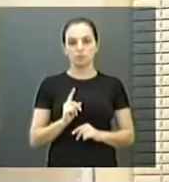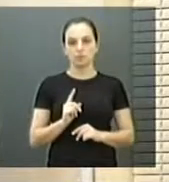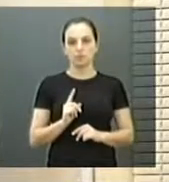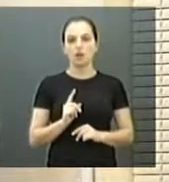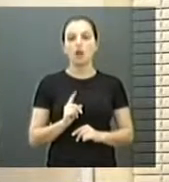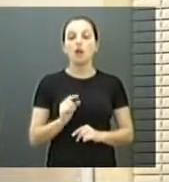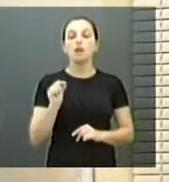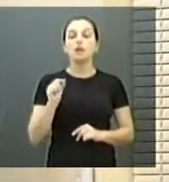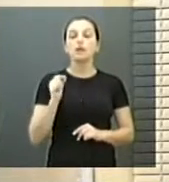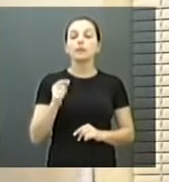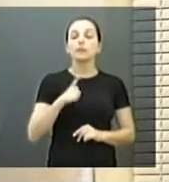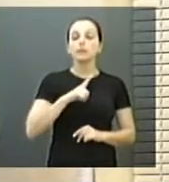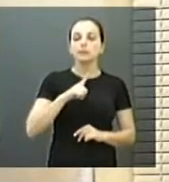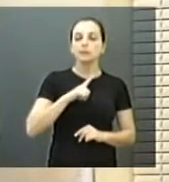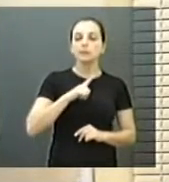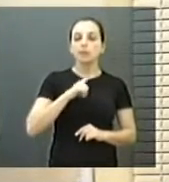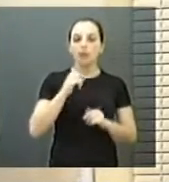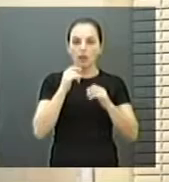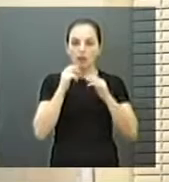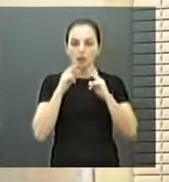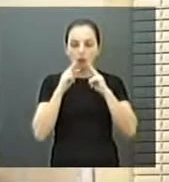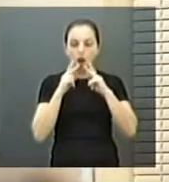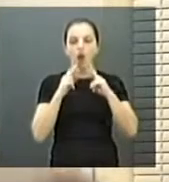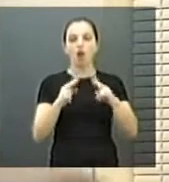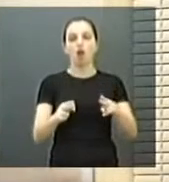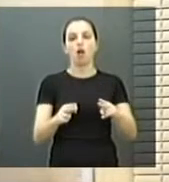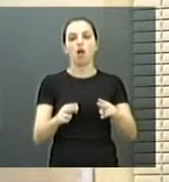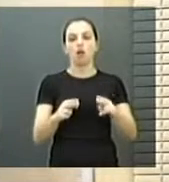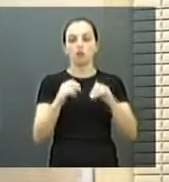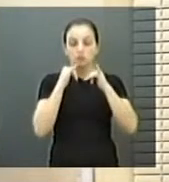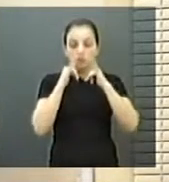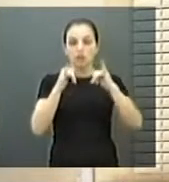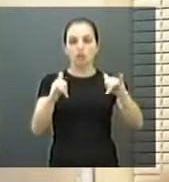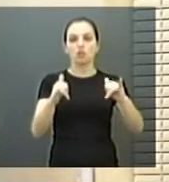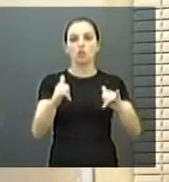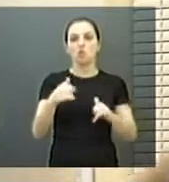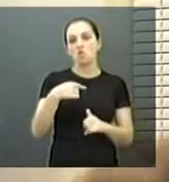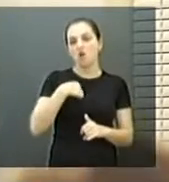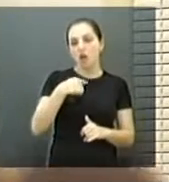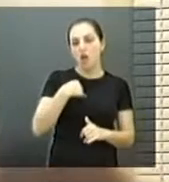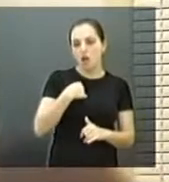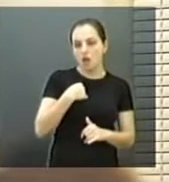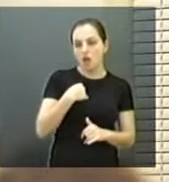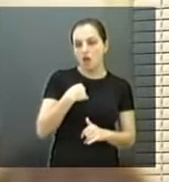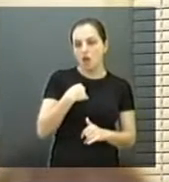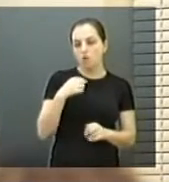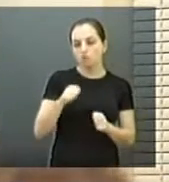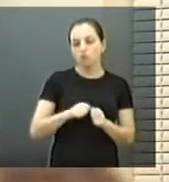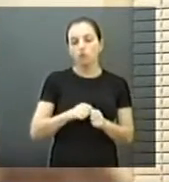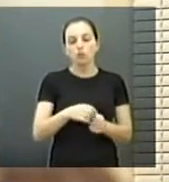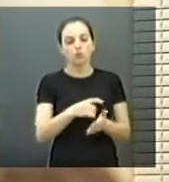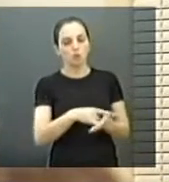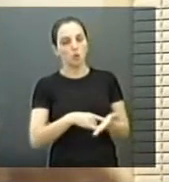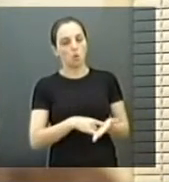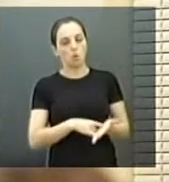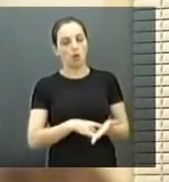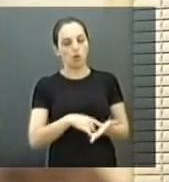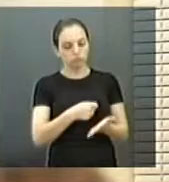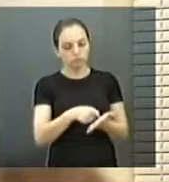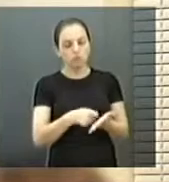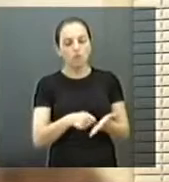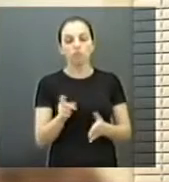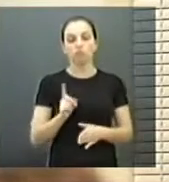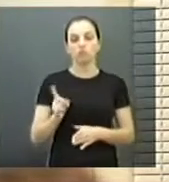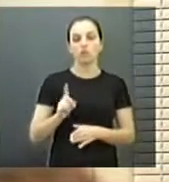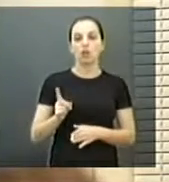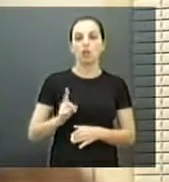E se há denúncia, se há um laudo, não foi eu que coloquei as coisas, não foi eu que fiz o laudo, não foi eu que escrevi, é o perito. E